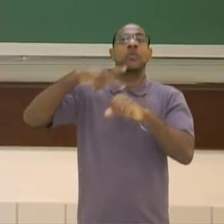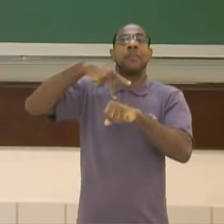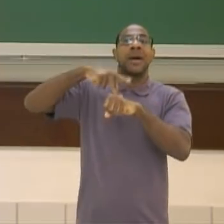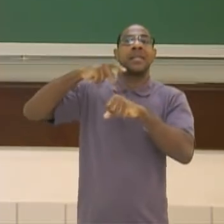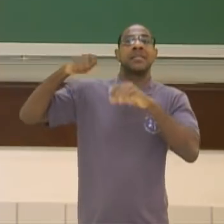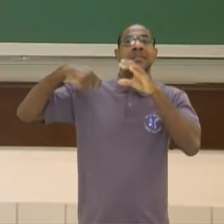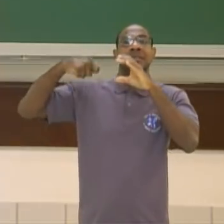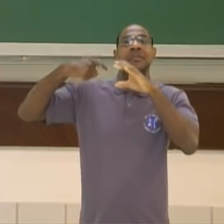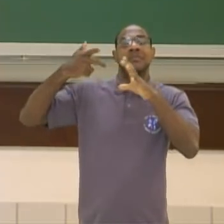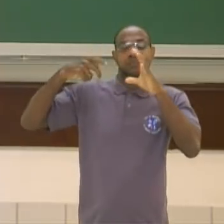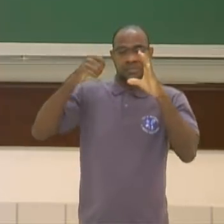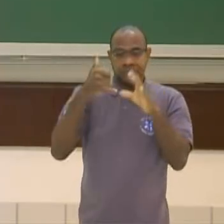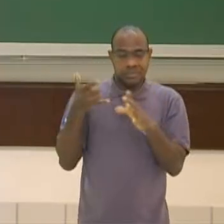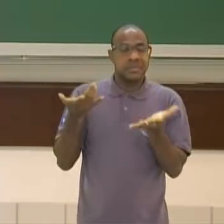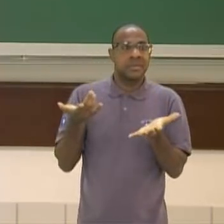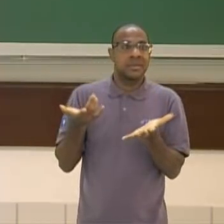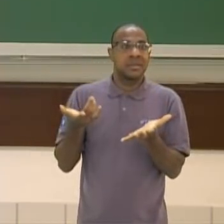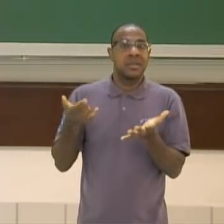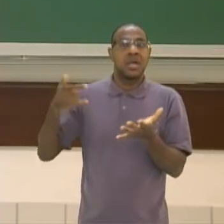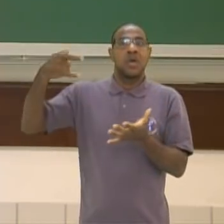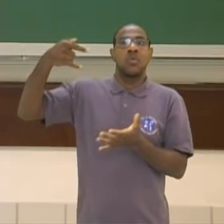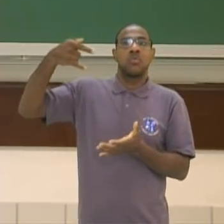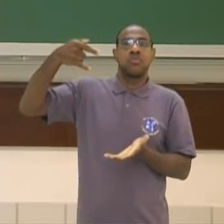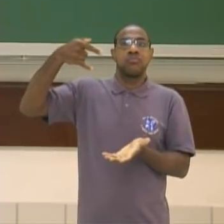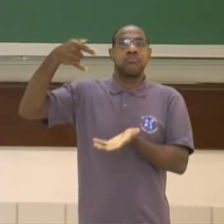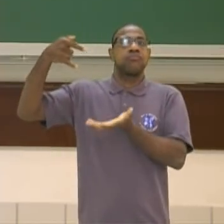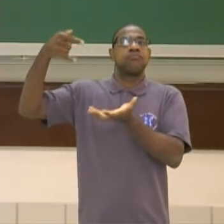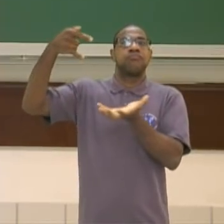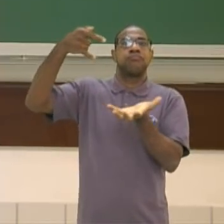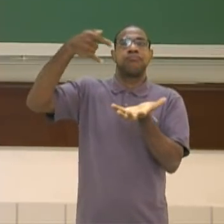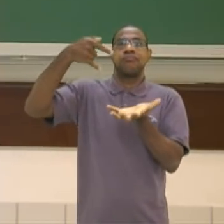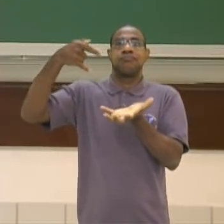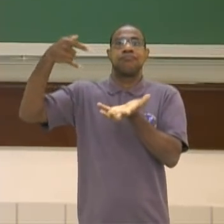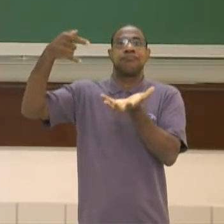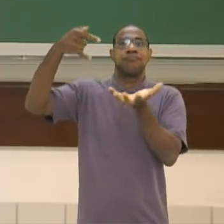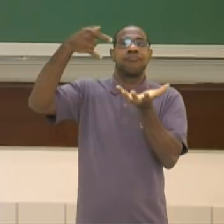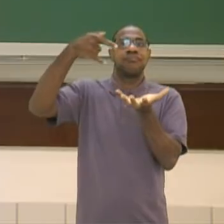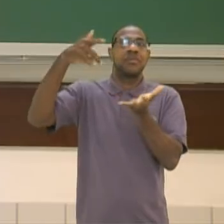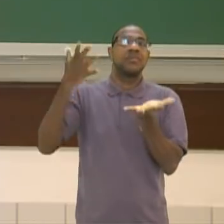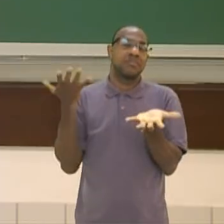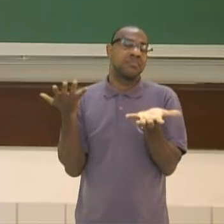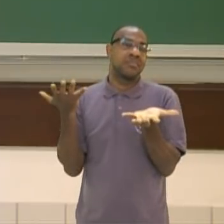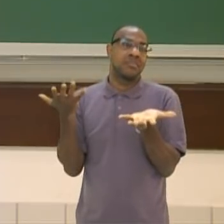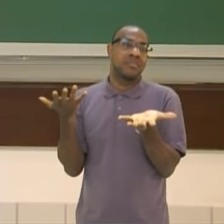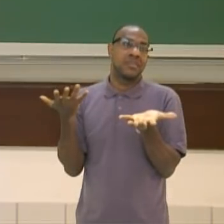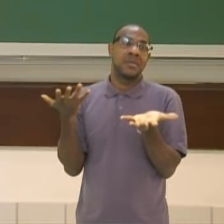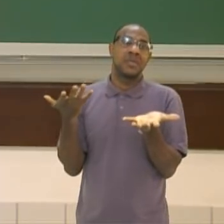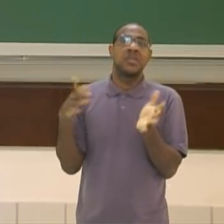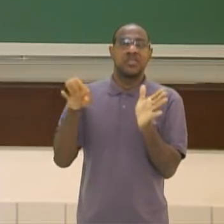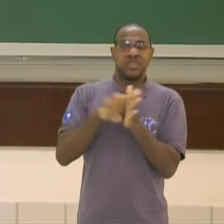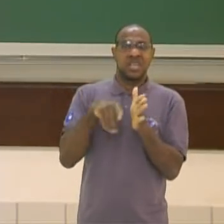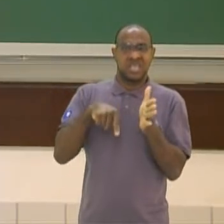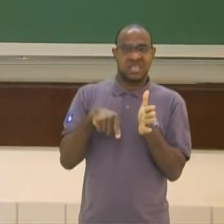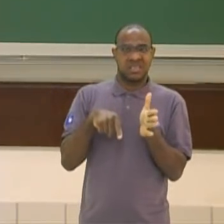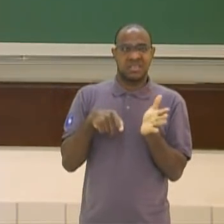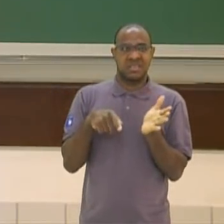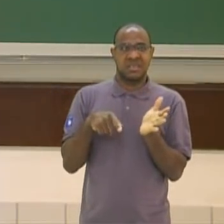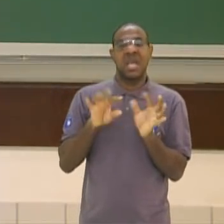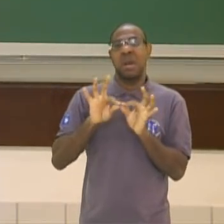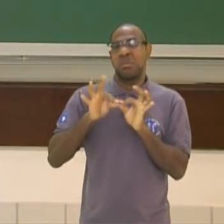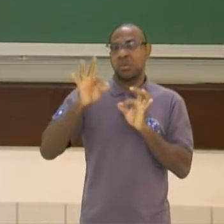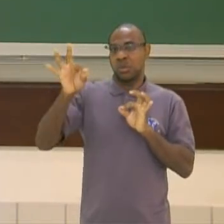longe da gente. Será que essas ondas de rádio que eu mostrei na antena anteriormente chegariam até aqui? Está muito